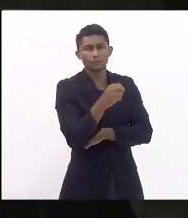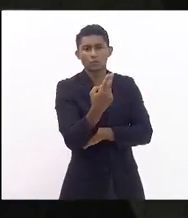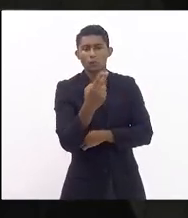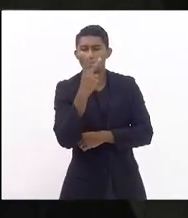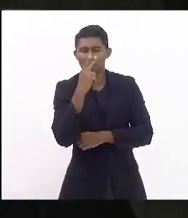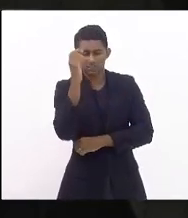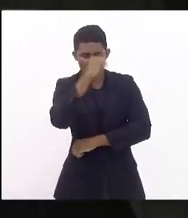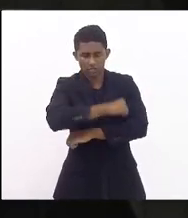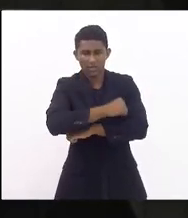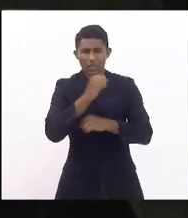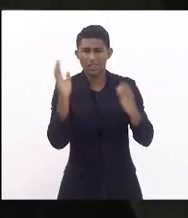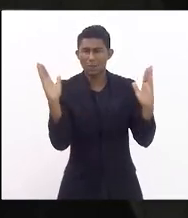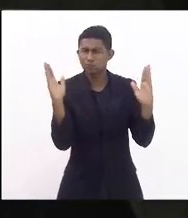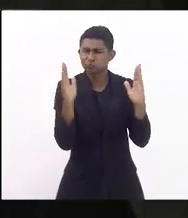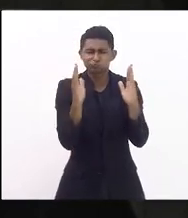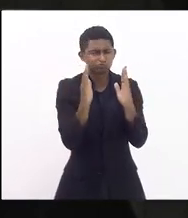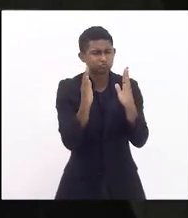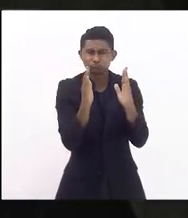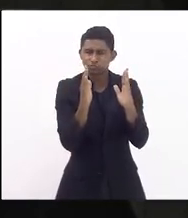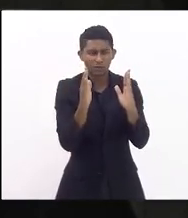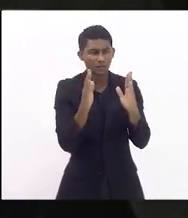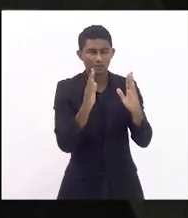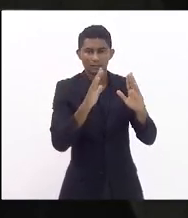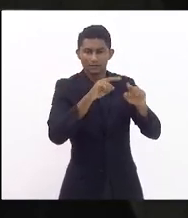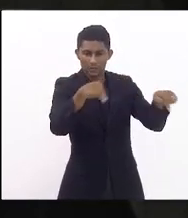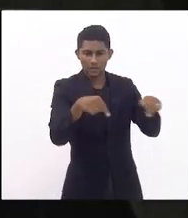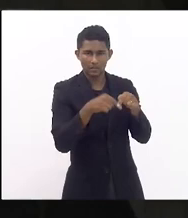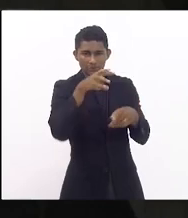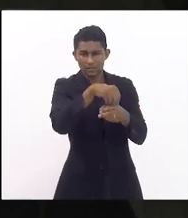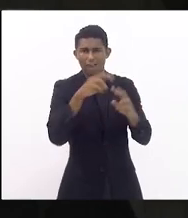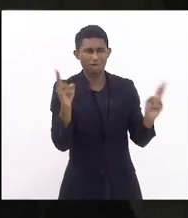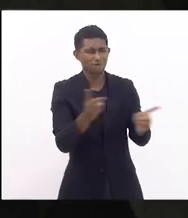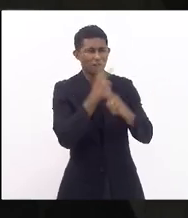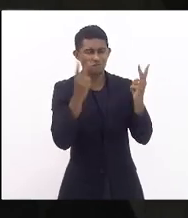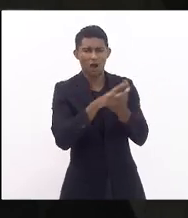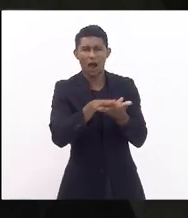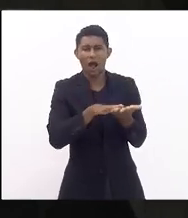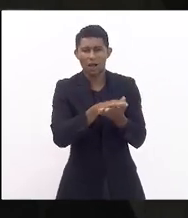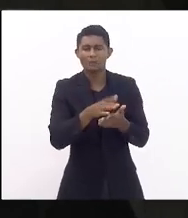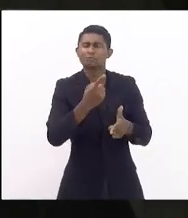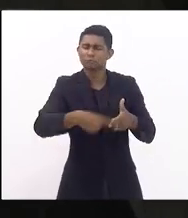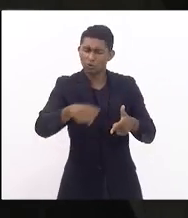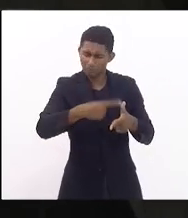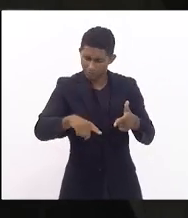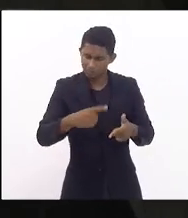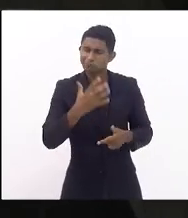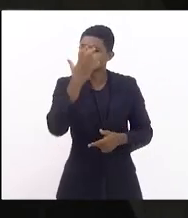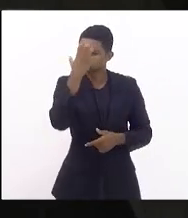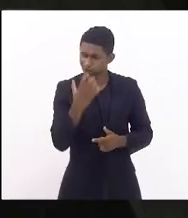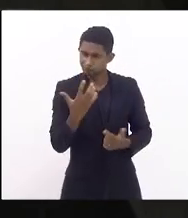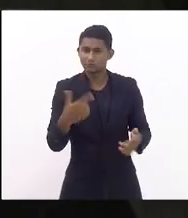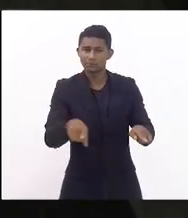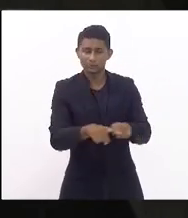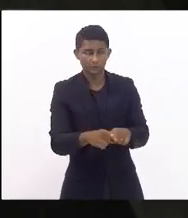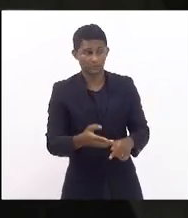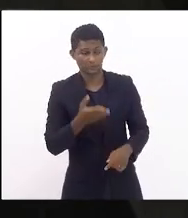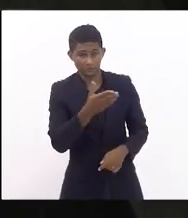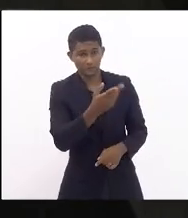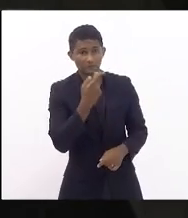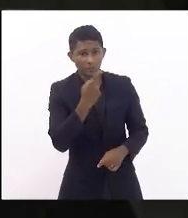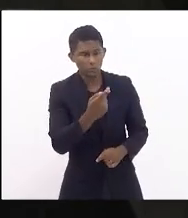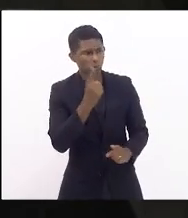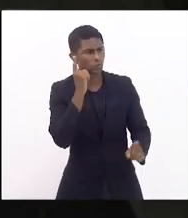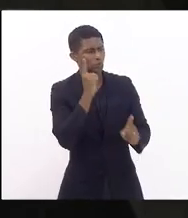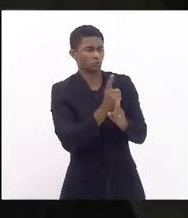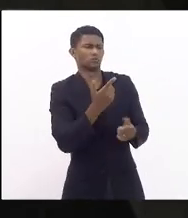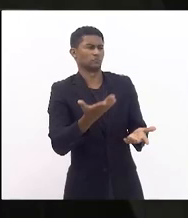basculante, muito pequeno, muito apertado. É um problema importante, muito sério, muito grave. E mais ainda, esse contraste que Vossa Excelência constatou